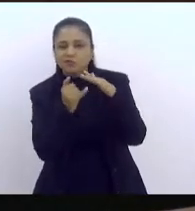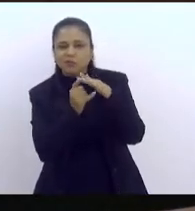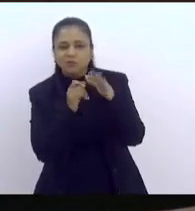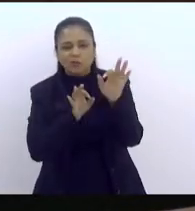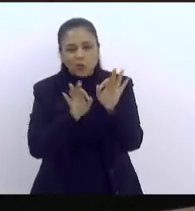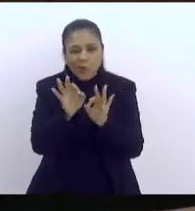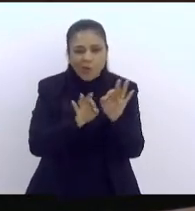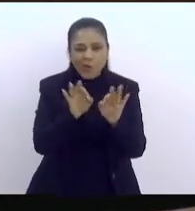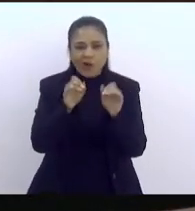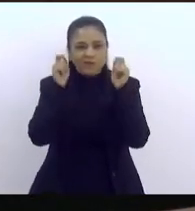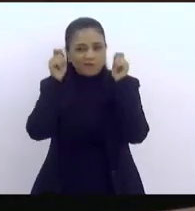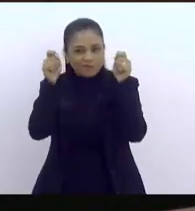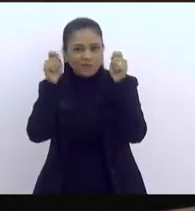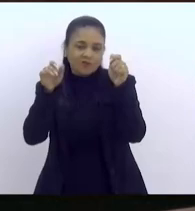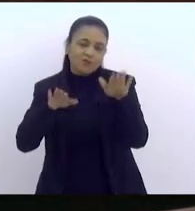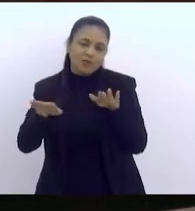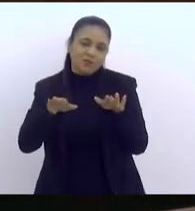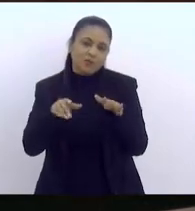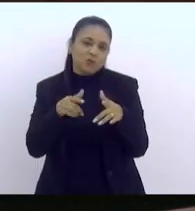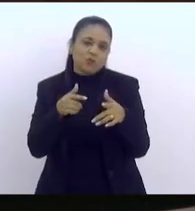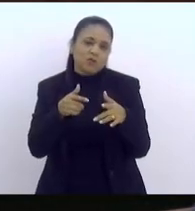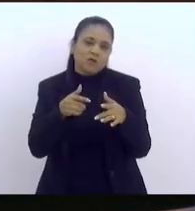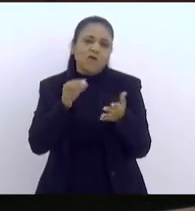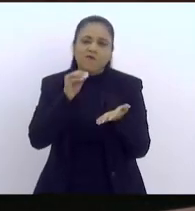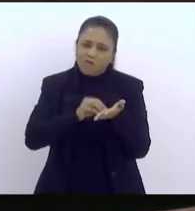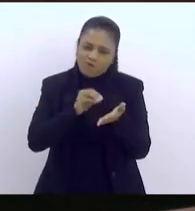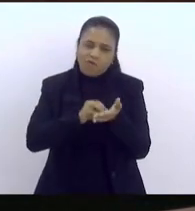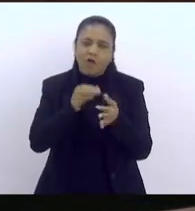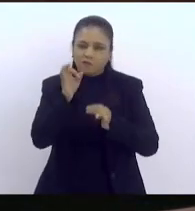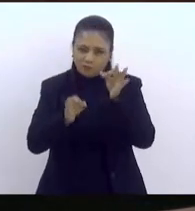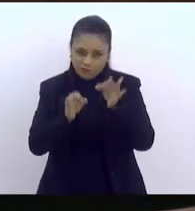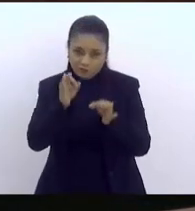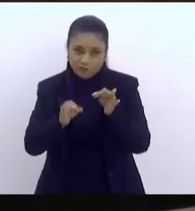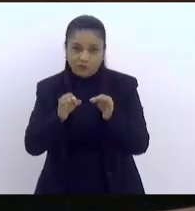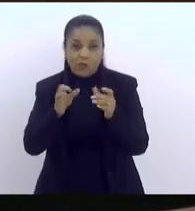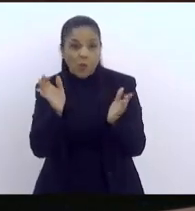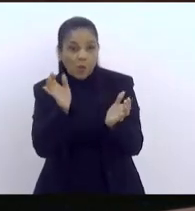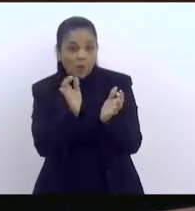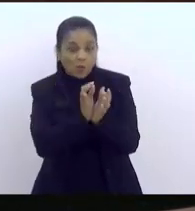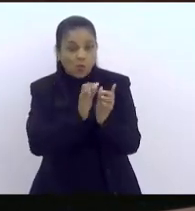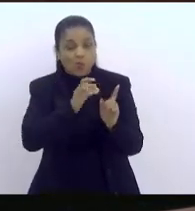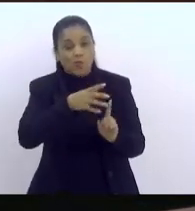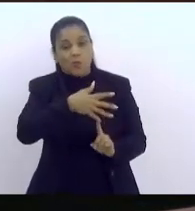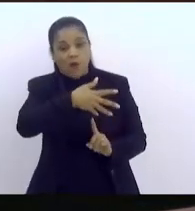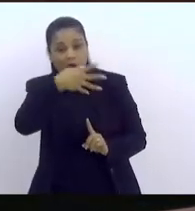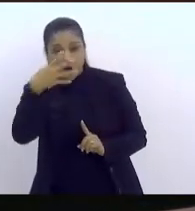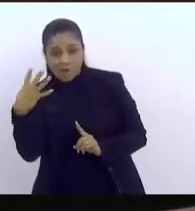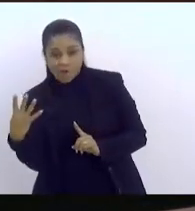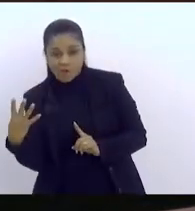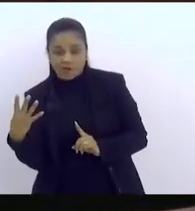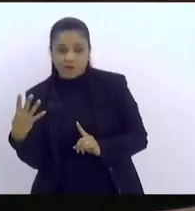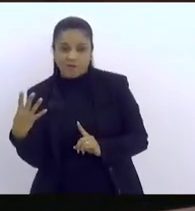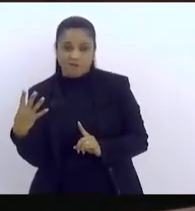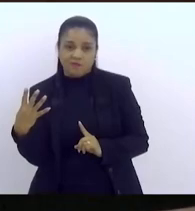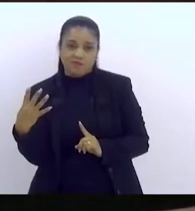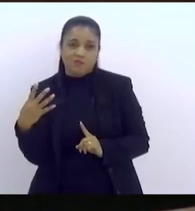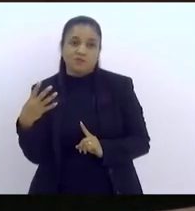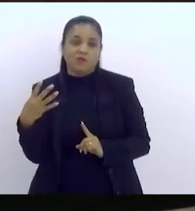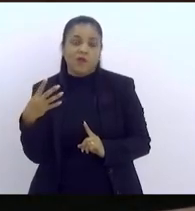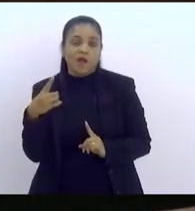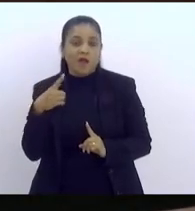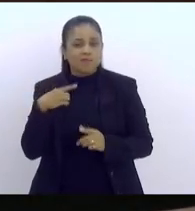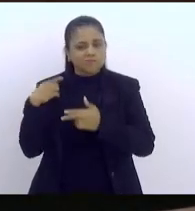isso eu acho uma coisa injusta. Ainda mais, o Grupo Arco-Íris, vários aqui conhecem, é um grupo que tem